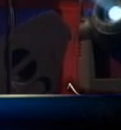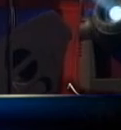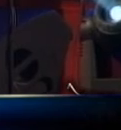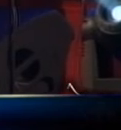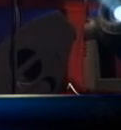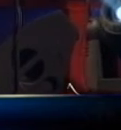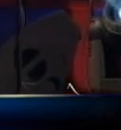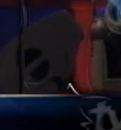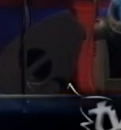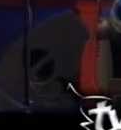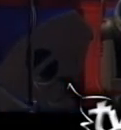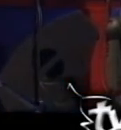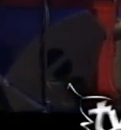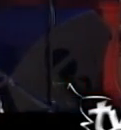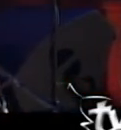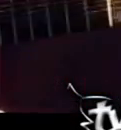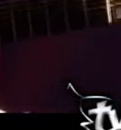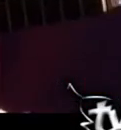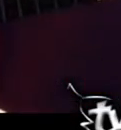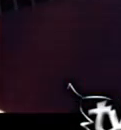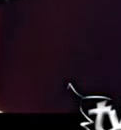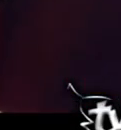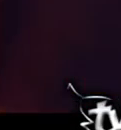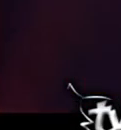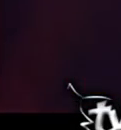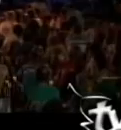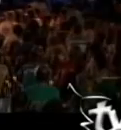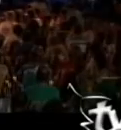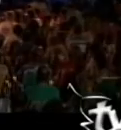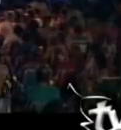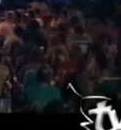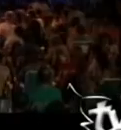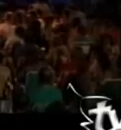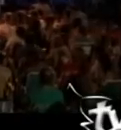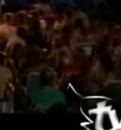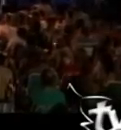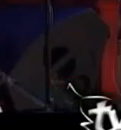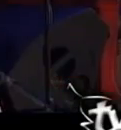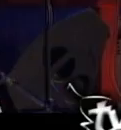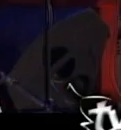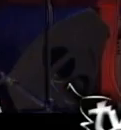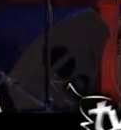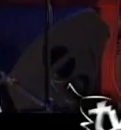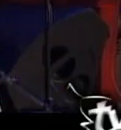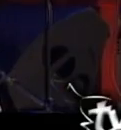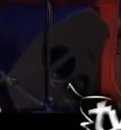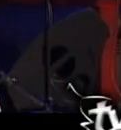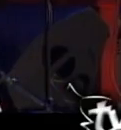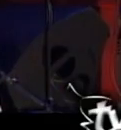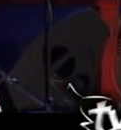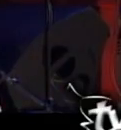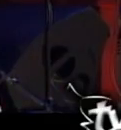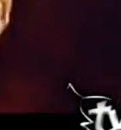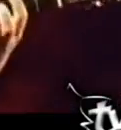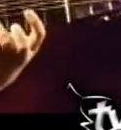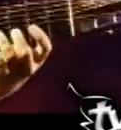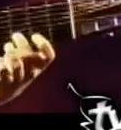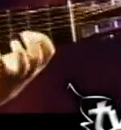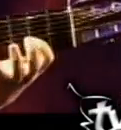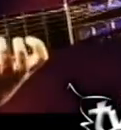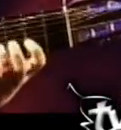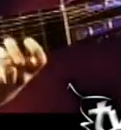junto ao peito de um missioneiro reponta a vida qual sol de verão.